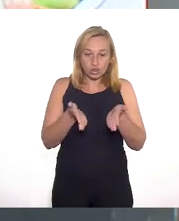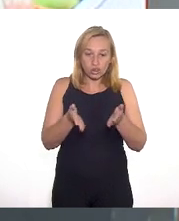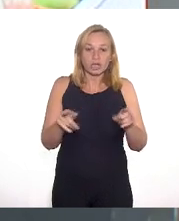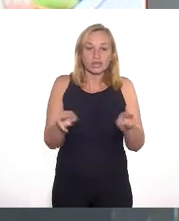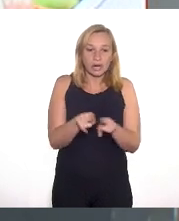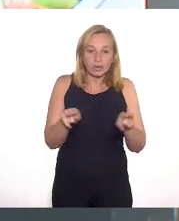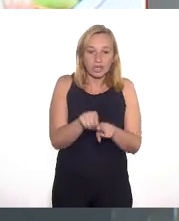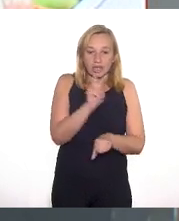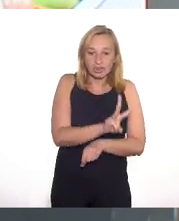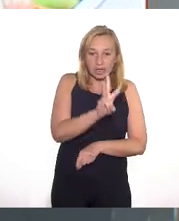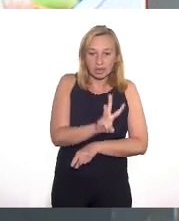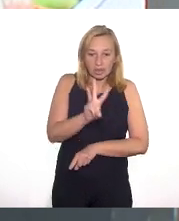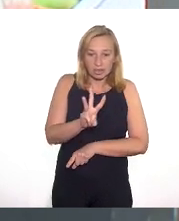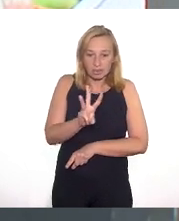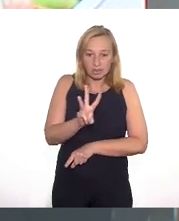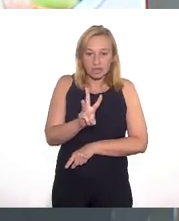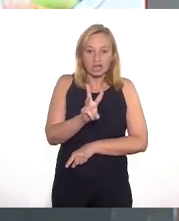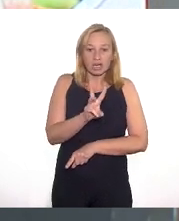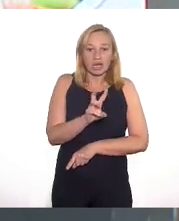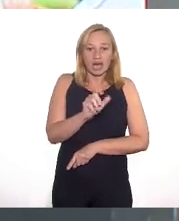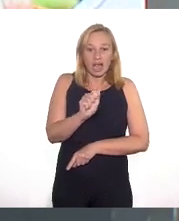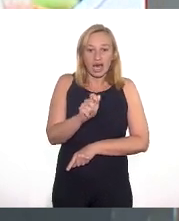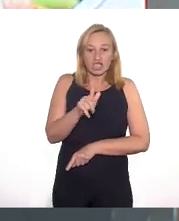no site da GRIO.